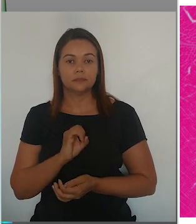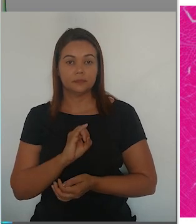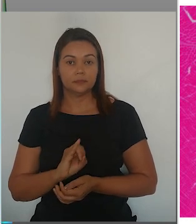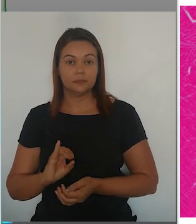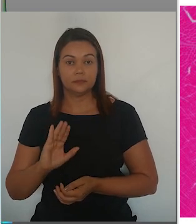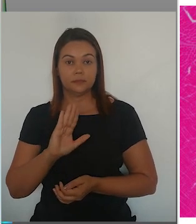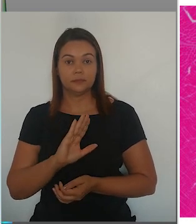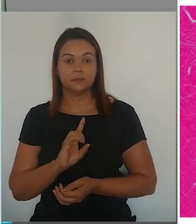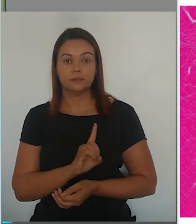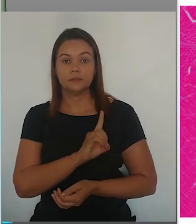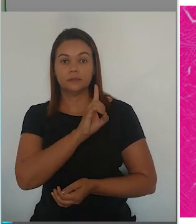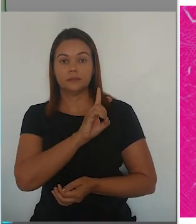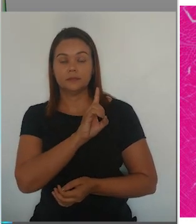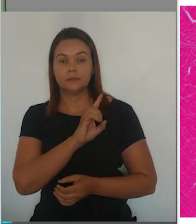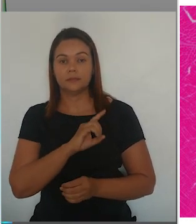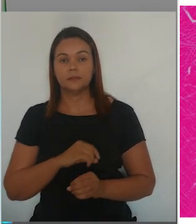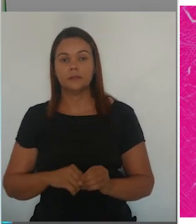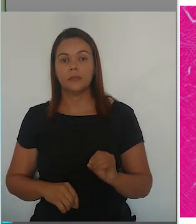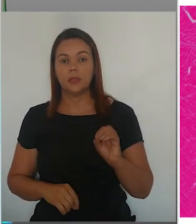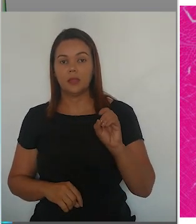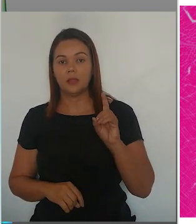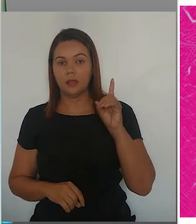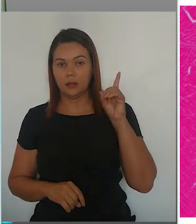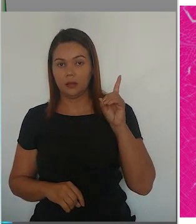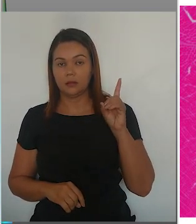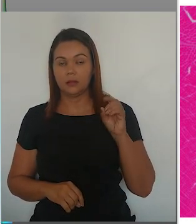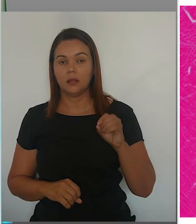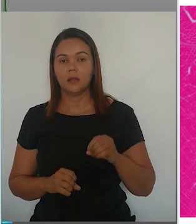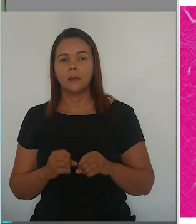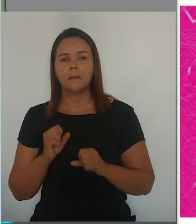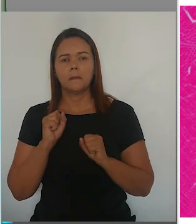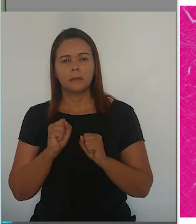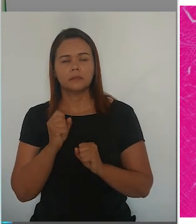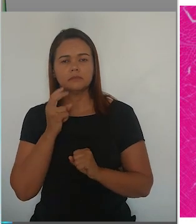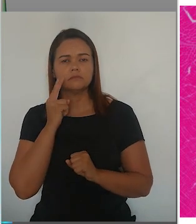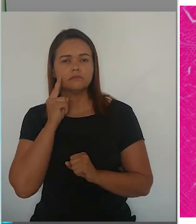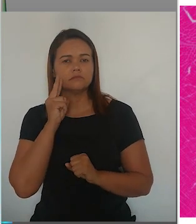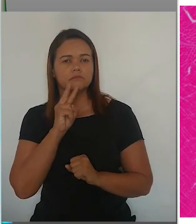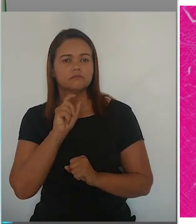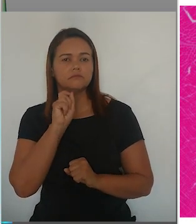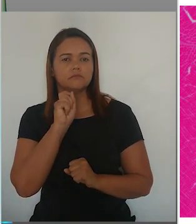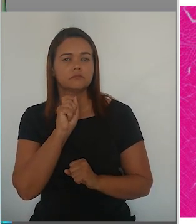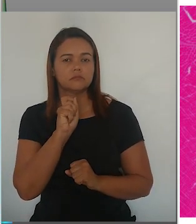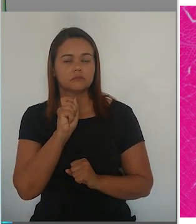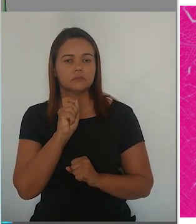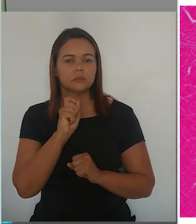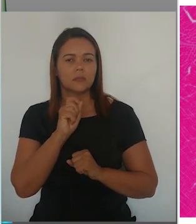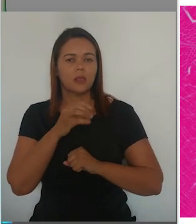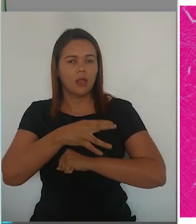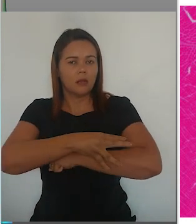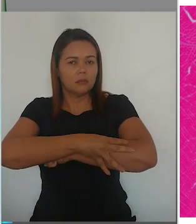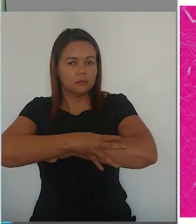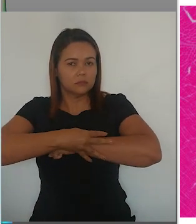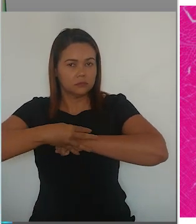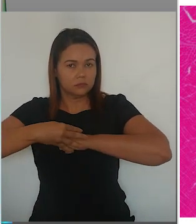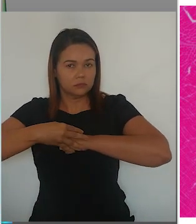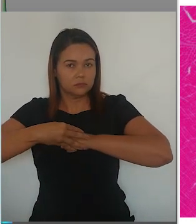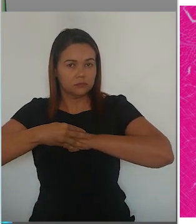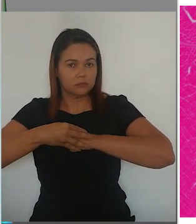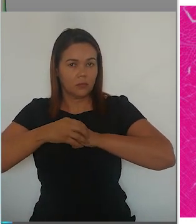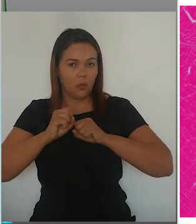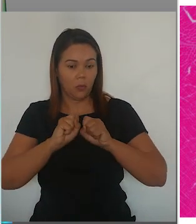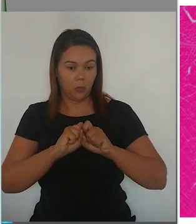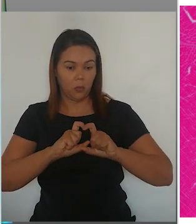Na imagem superior direita, podemos visualizar várias fibras musculares em